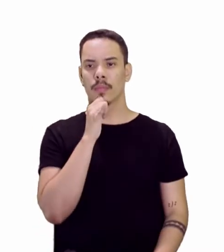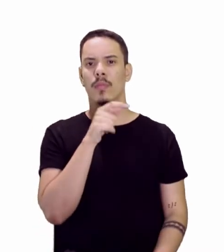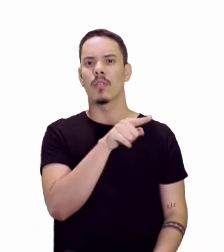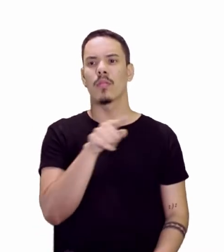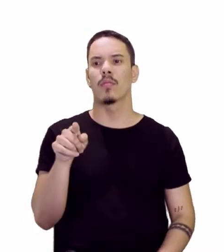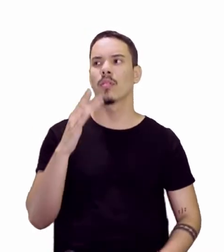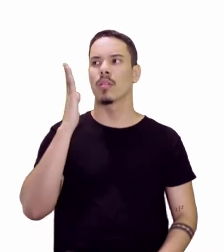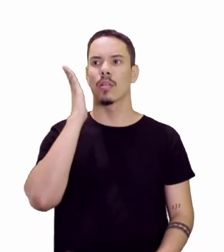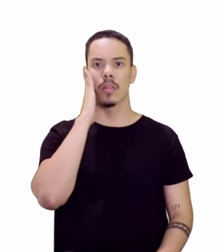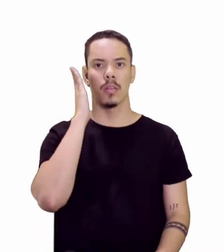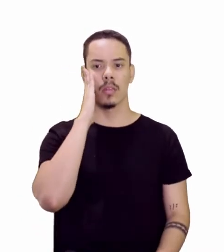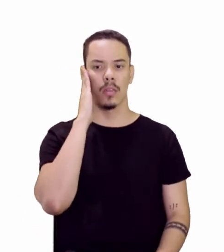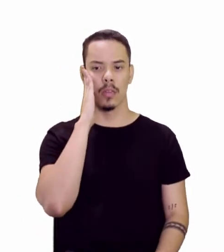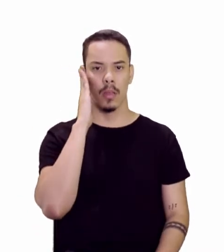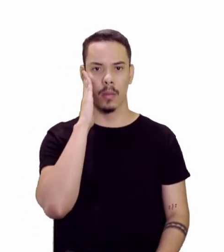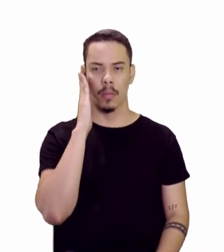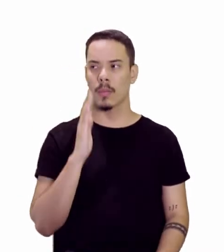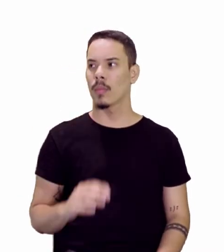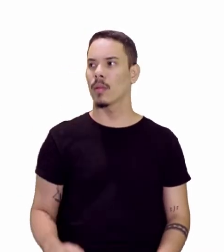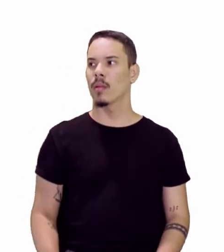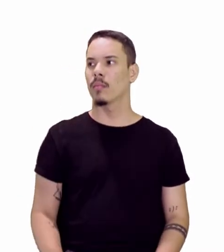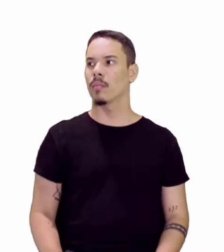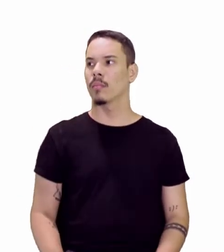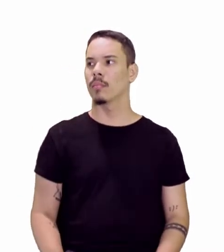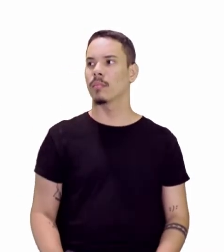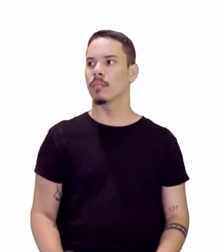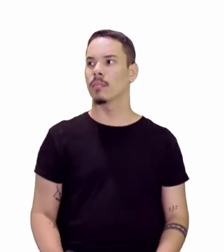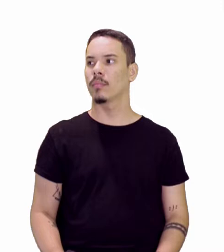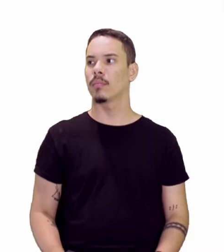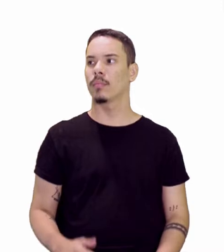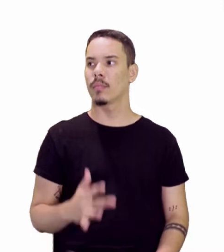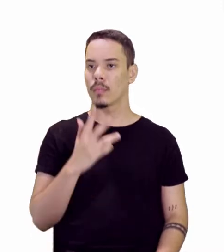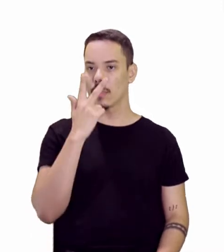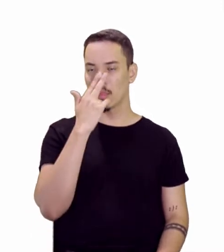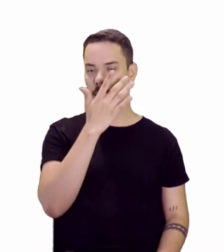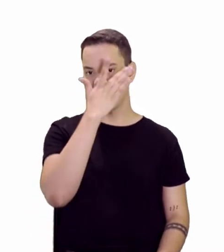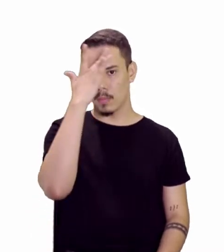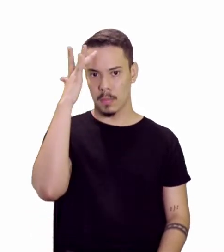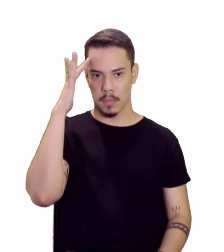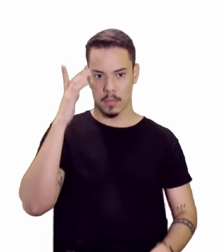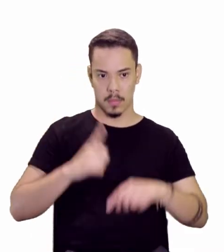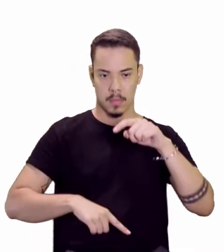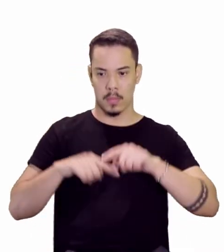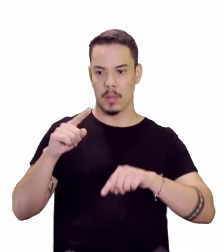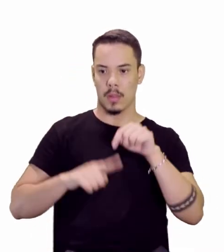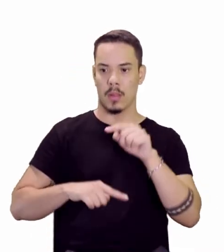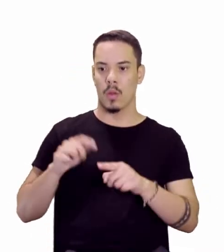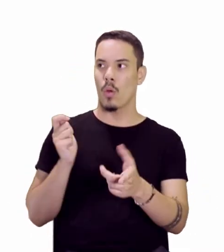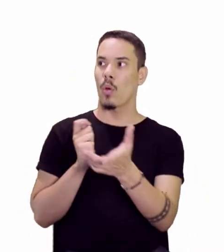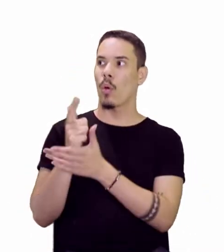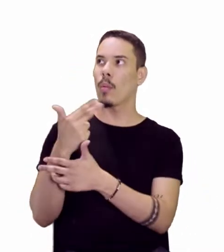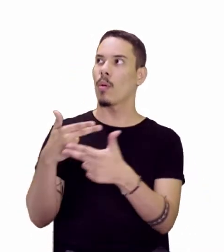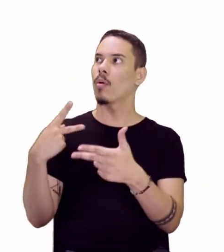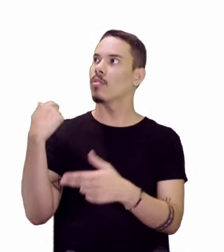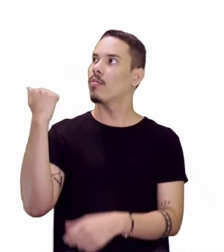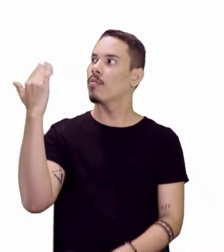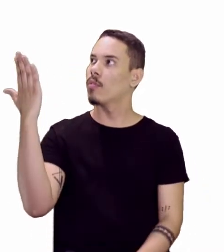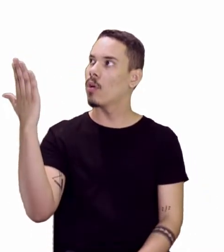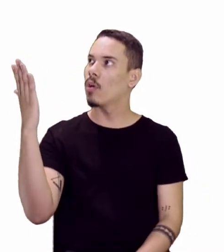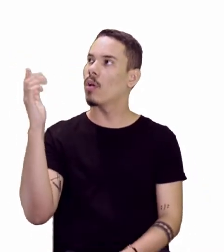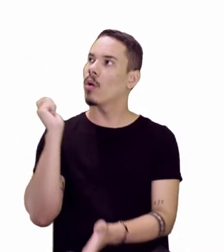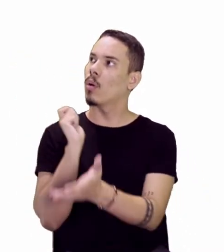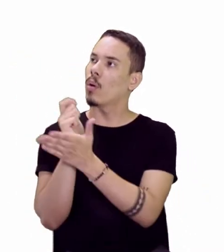pessoal vamos colocar assim os importados, né? Que você pega de fora, você compra e tudo mais